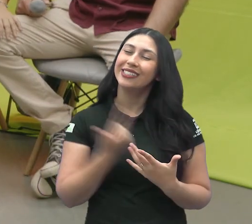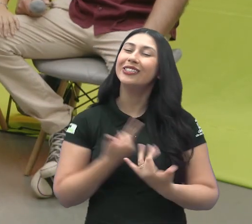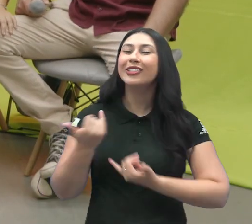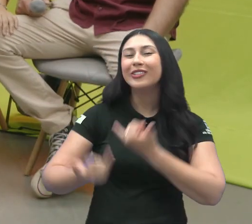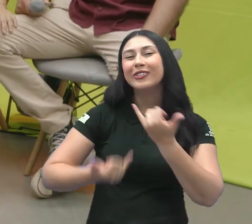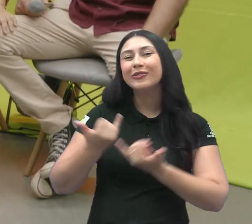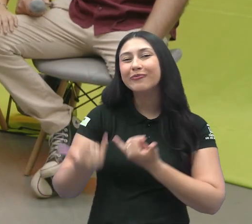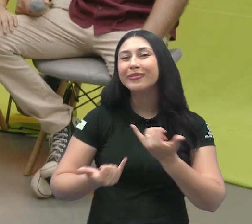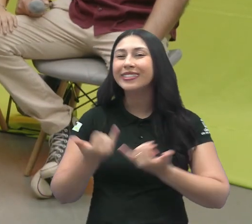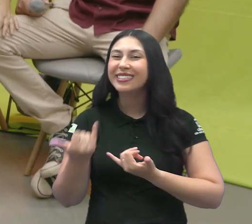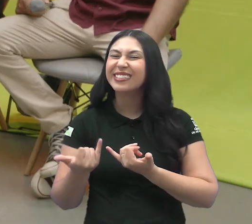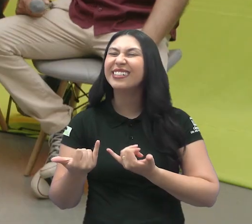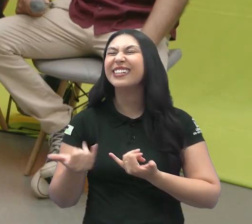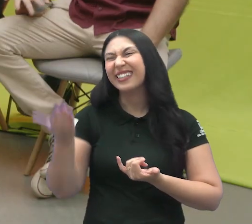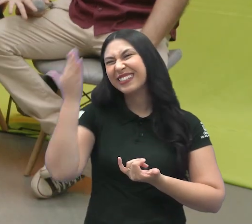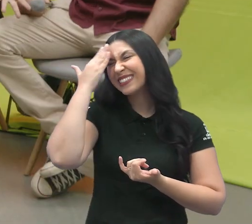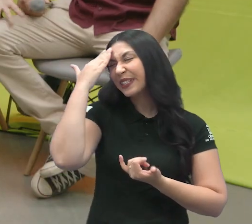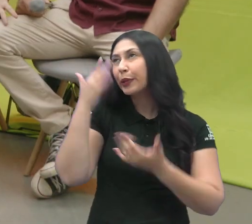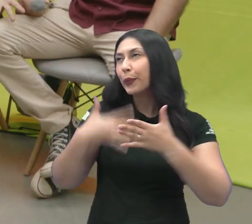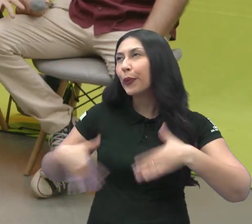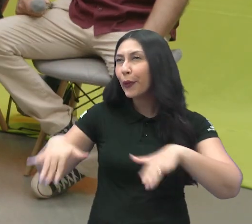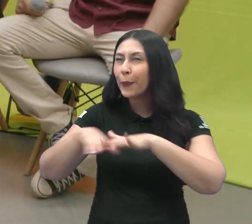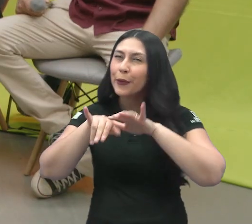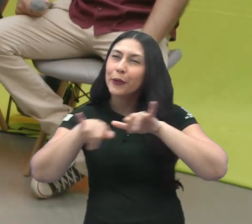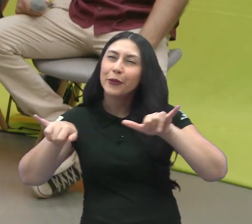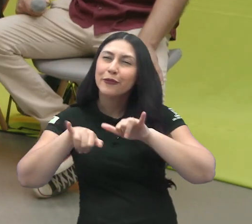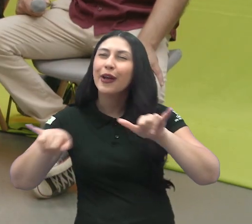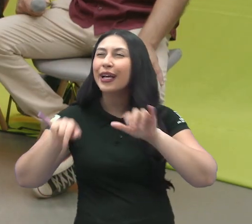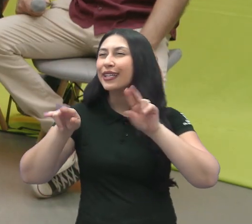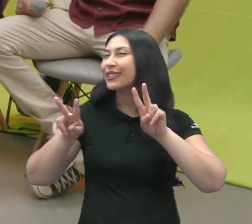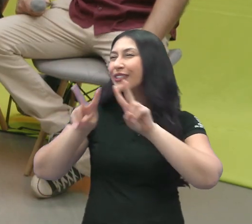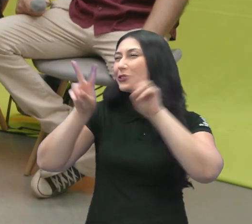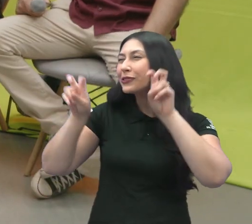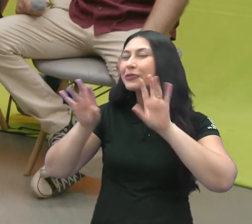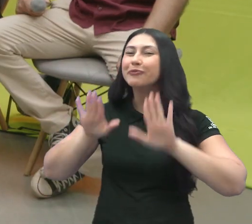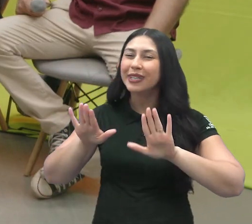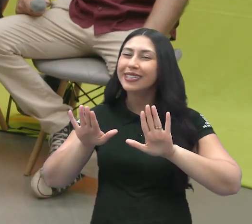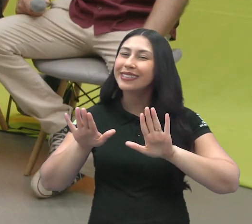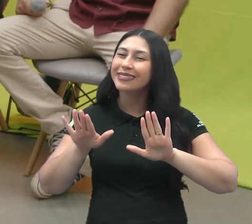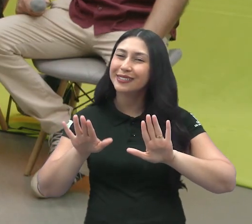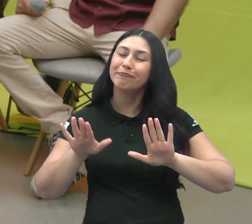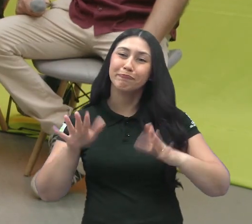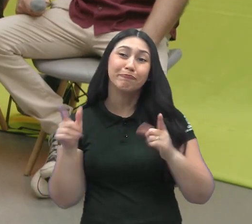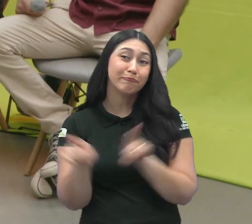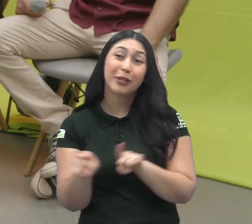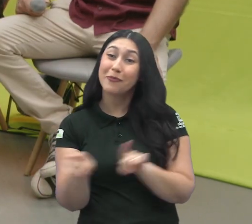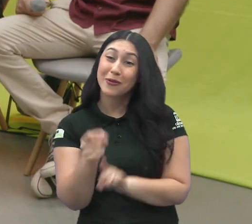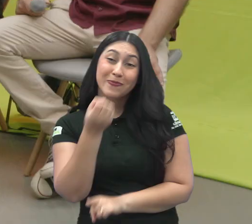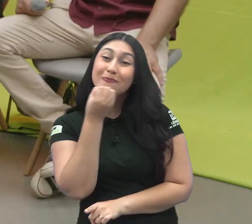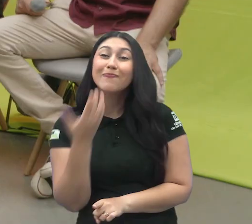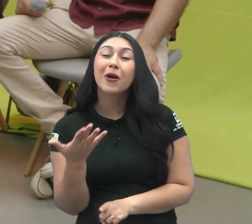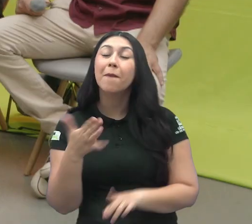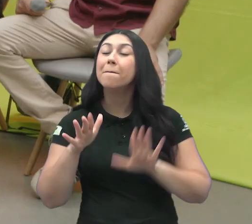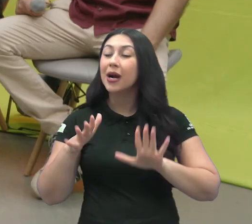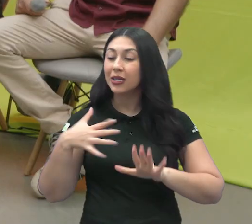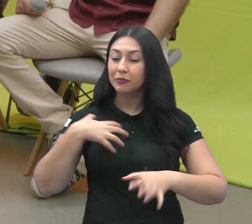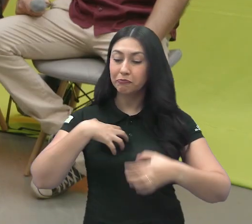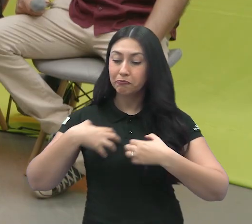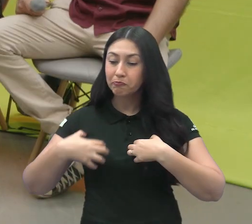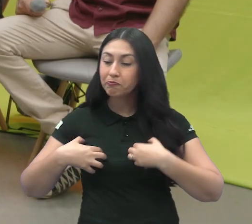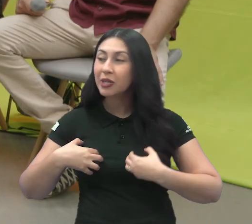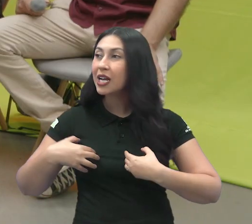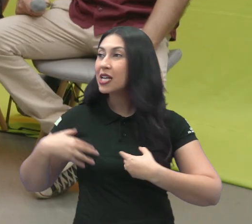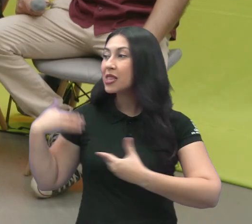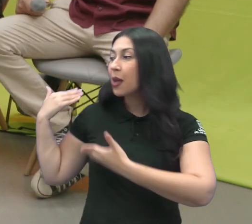falei, Lucas, é clichê, parte de mim. Ele, clichê funciona. E realmente, foram compilações, assim, de canções que eu